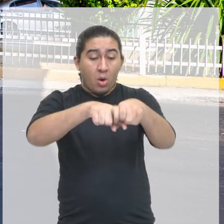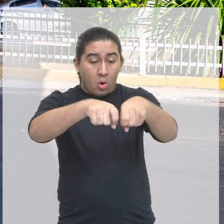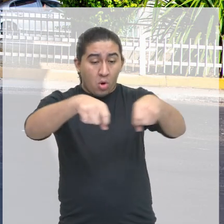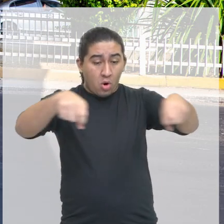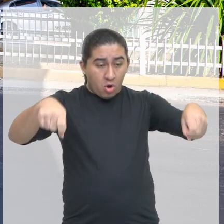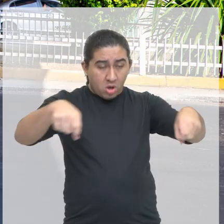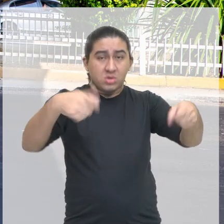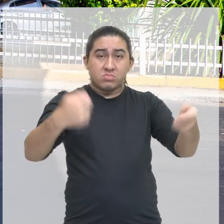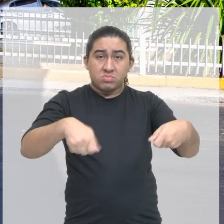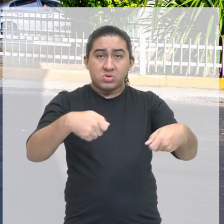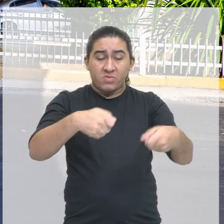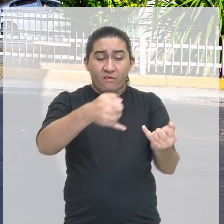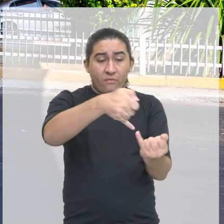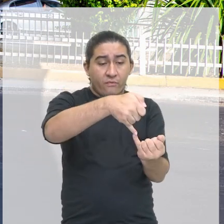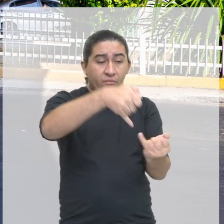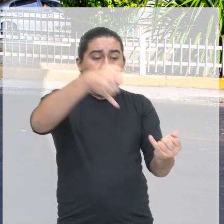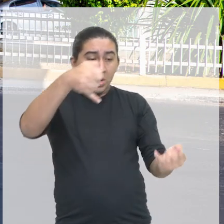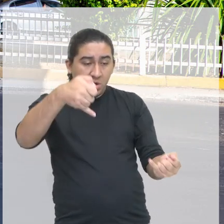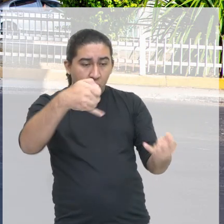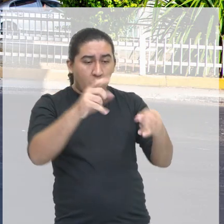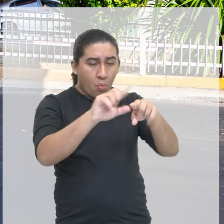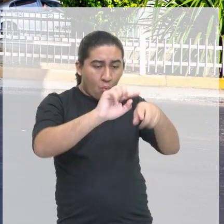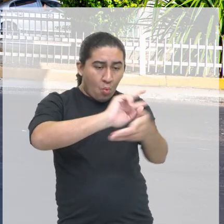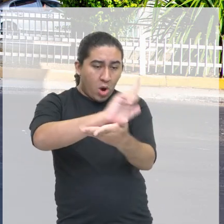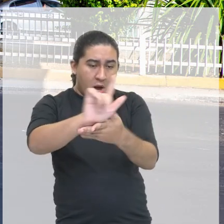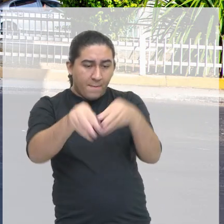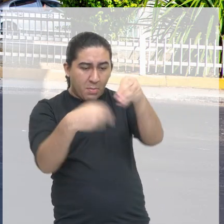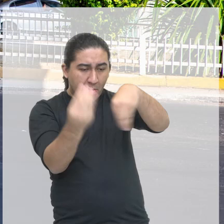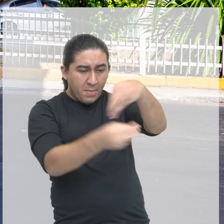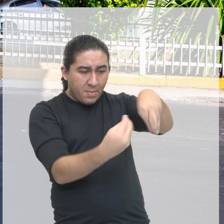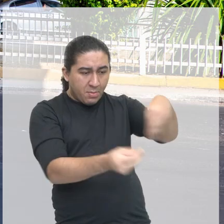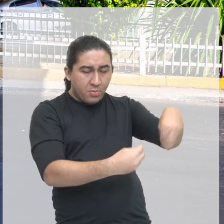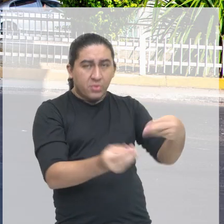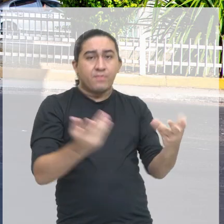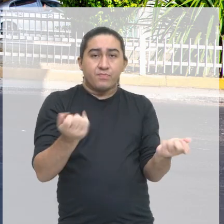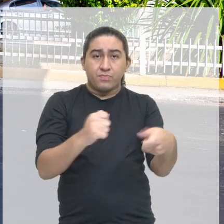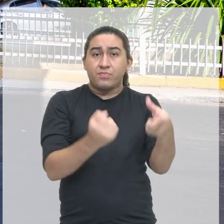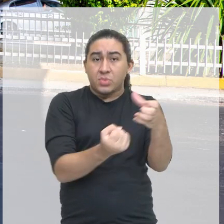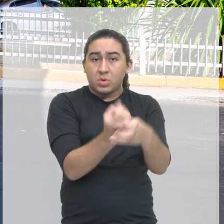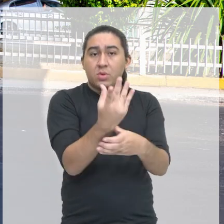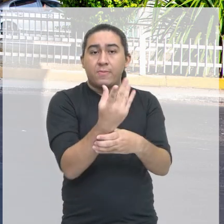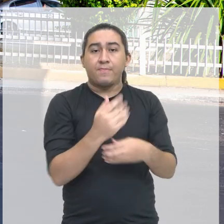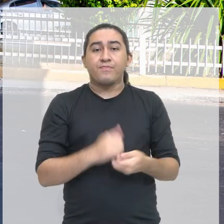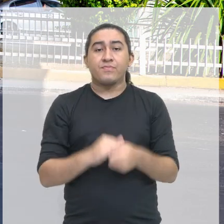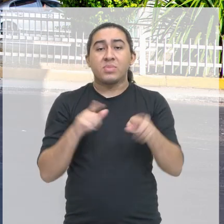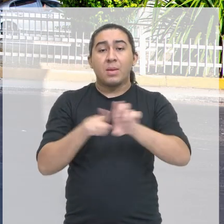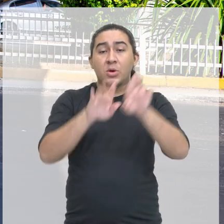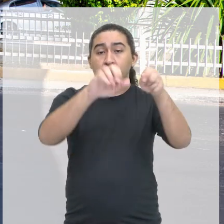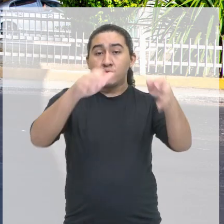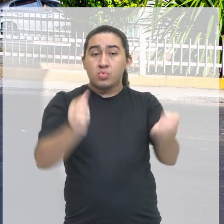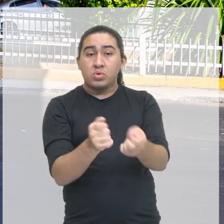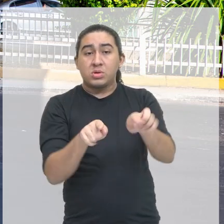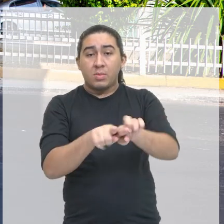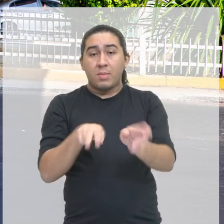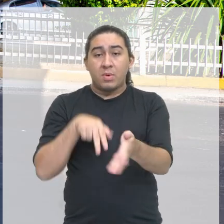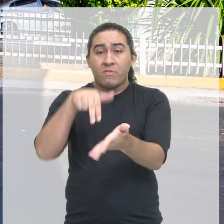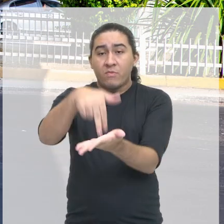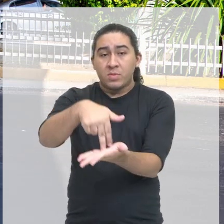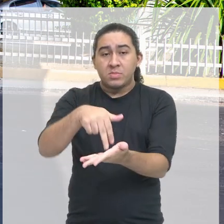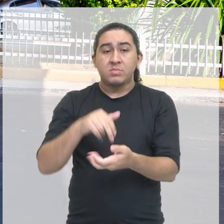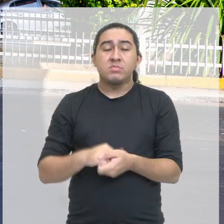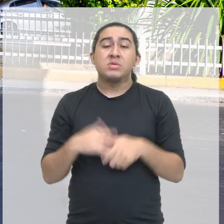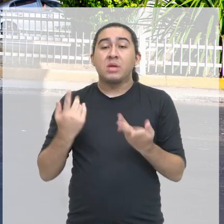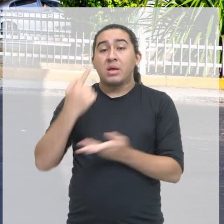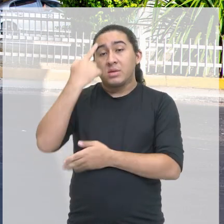instalação, vamos dizer assim. E também ele utiliza, além da instalação, a pintura, a escultura e performance. Então, a ideia